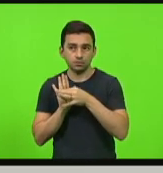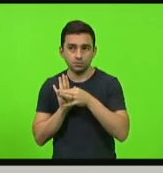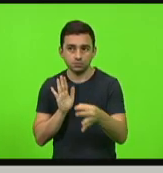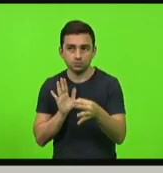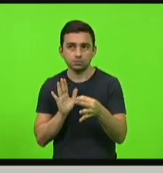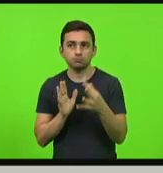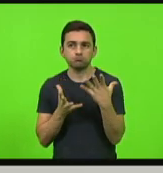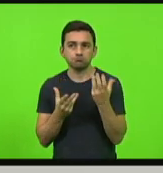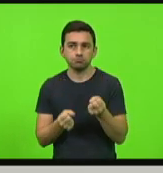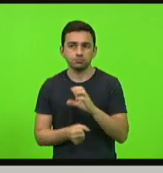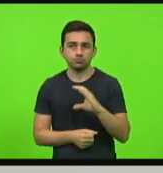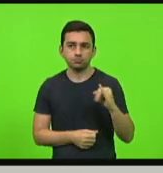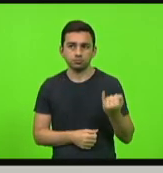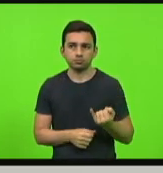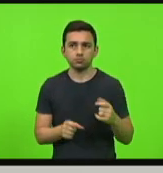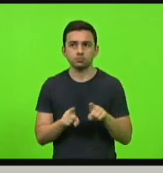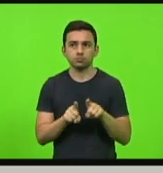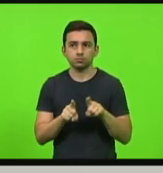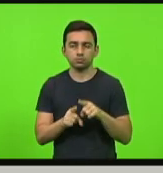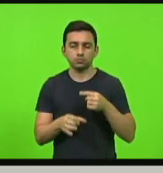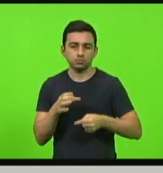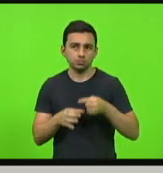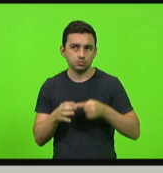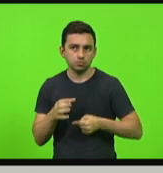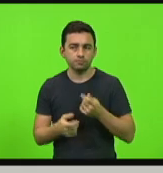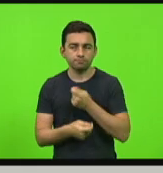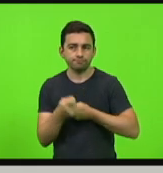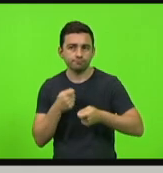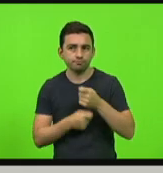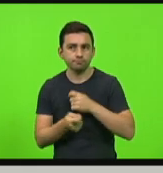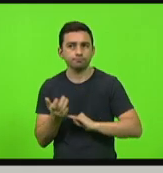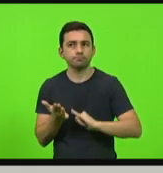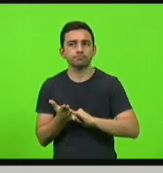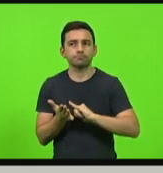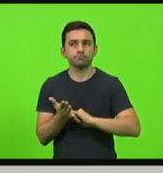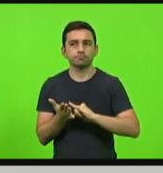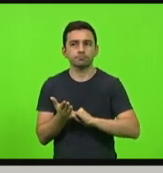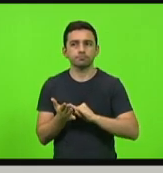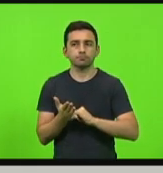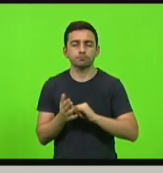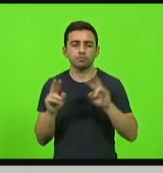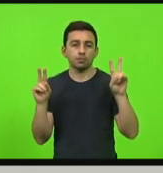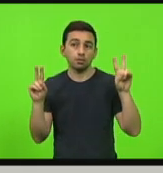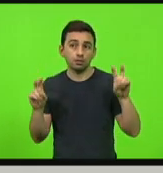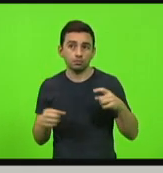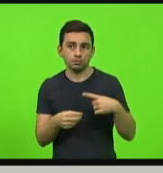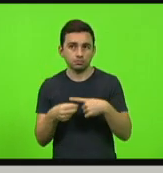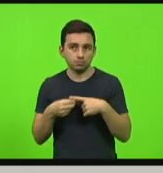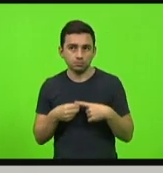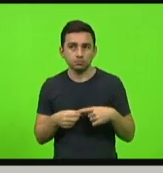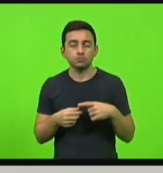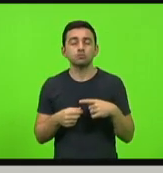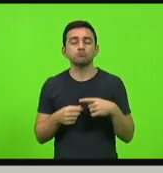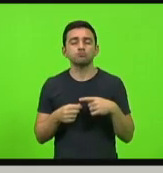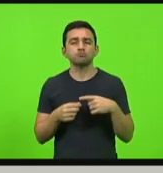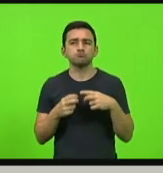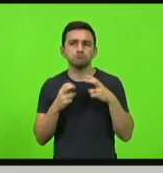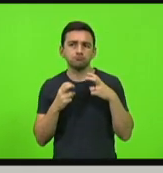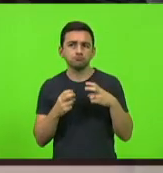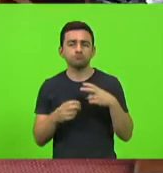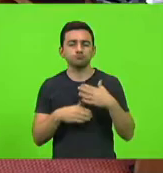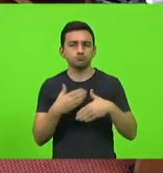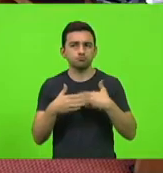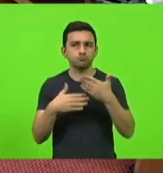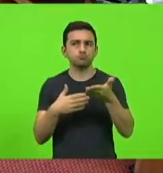de Constituição e Justiça, Comissão de Finanças e Tributação, Comissão de Assuntos Municipais e Comissão de Transportes e Desenvolvimento Urbano.